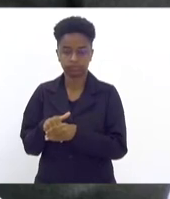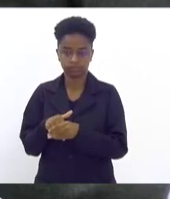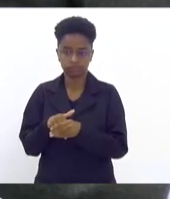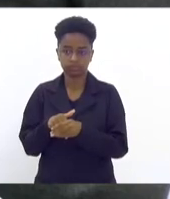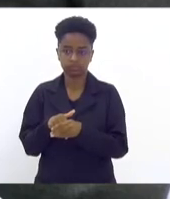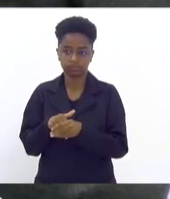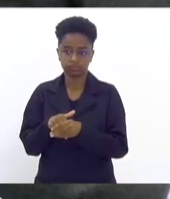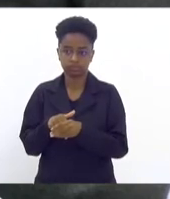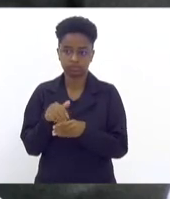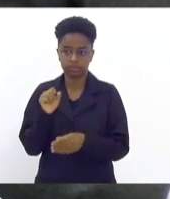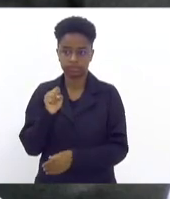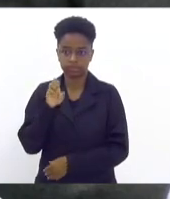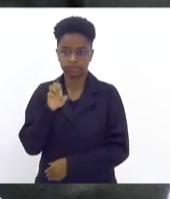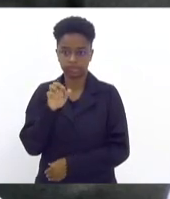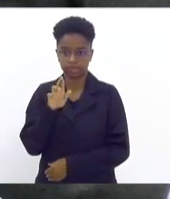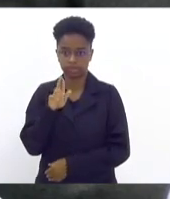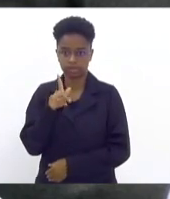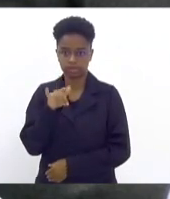Serginho, para.